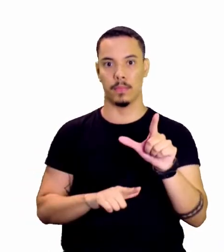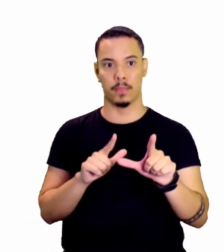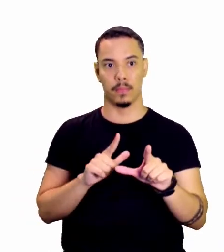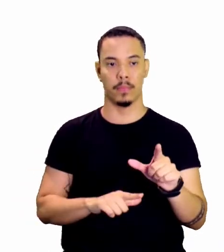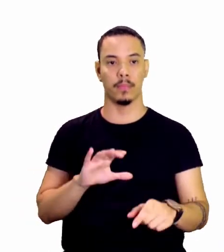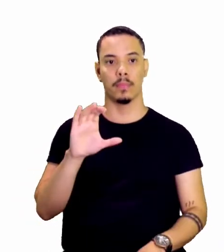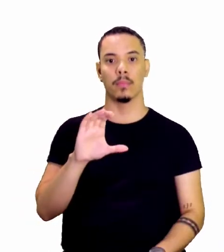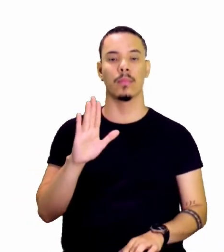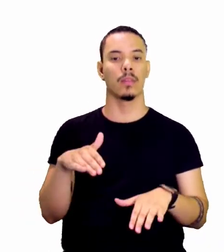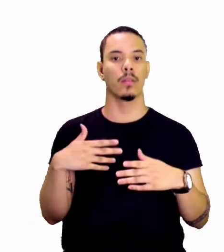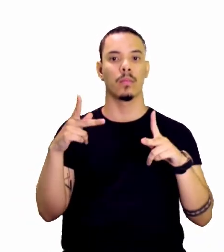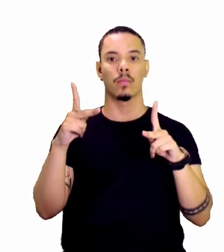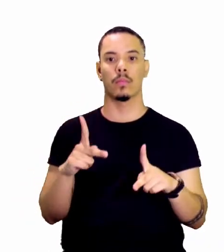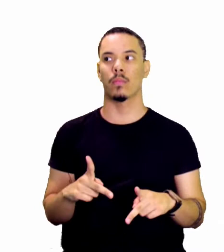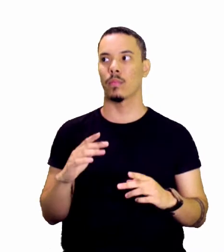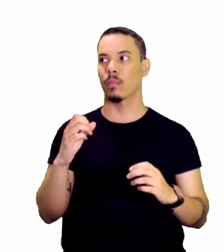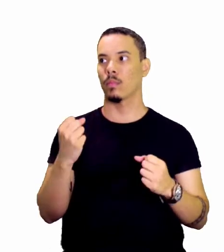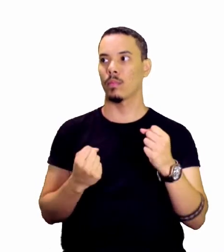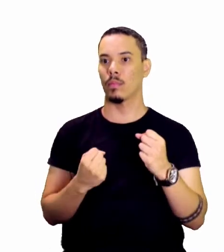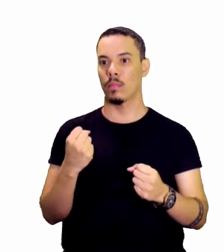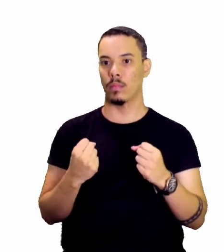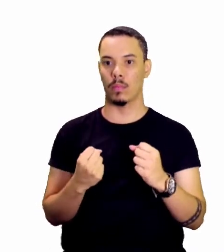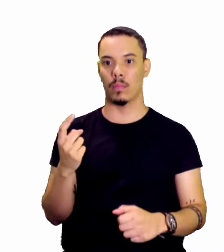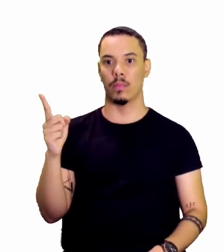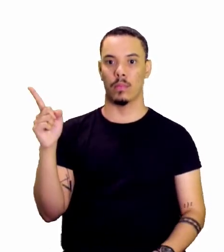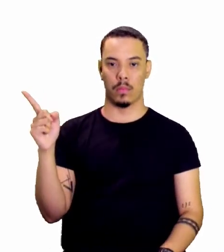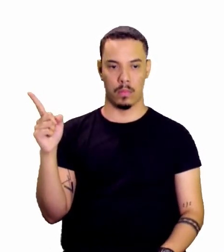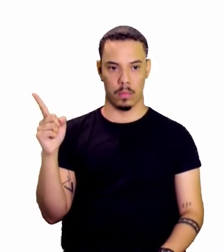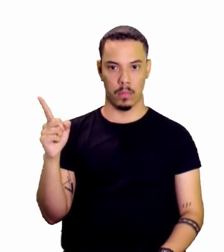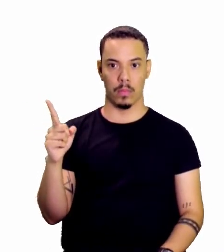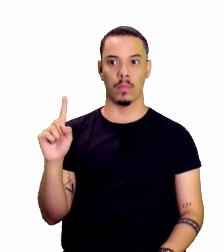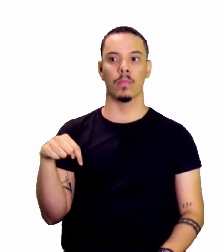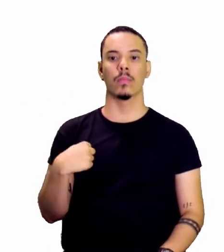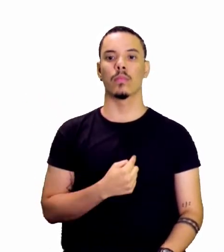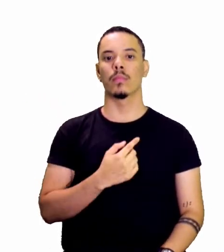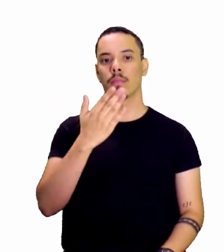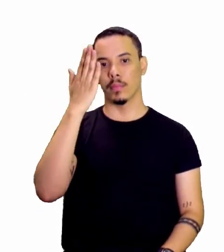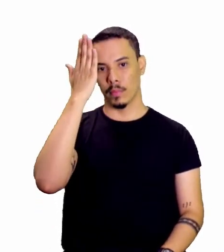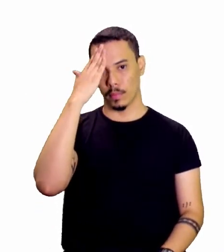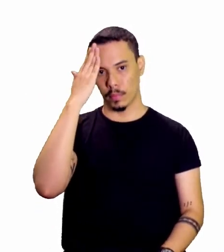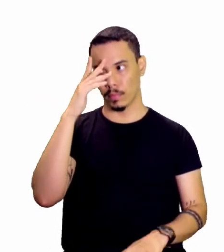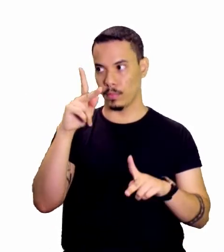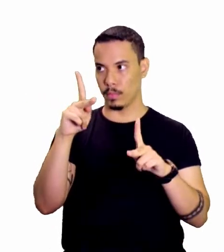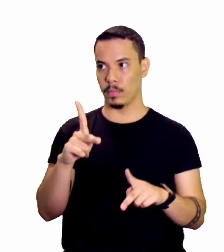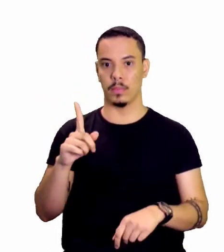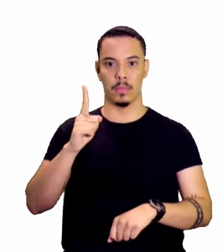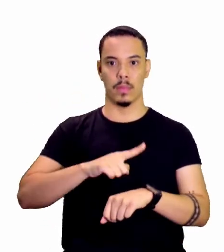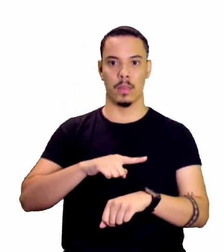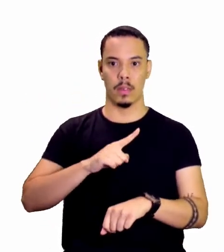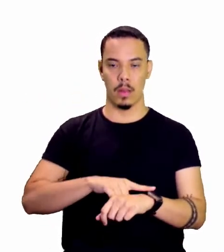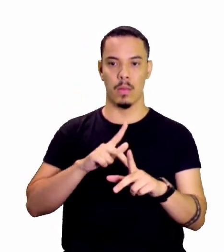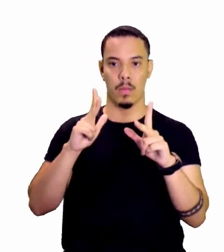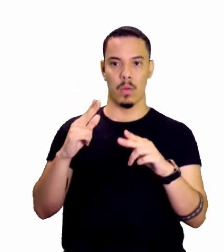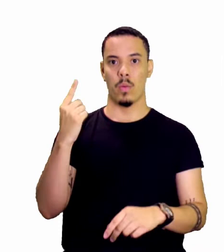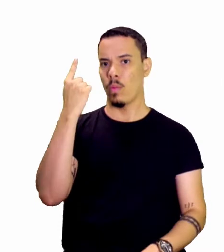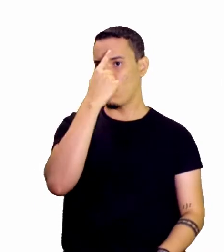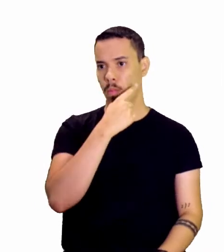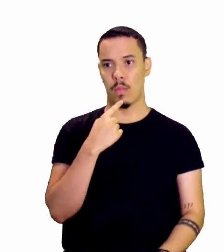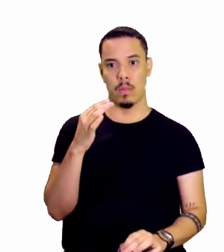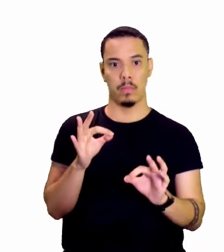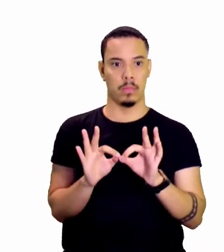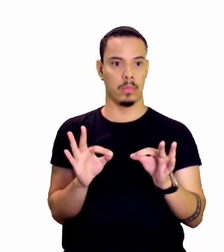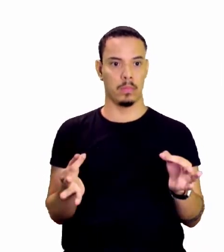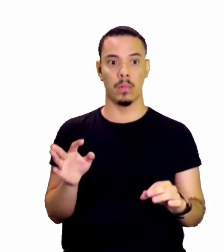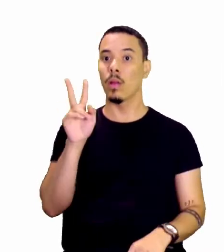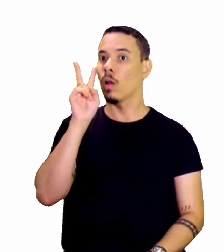qual é a posição do carro no instante de uma hora décimo então nós sabemos que a posição do carro no tempo igual uma hora é bem